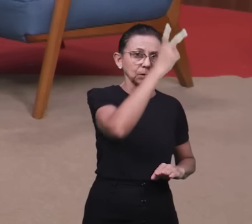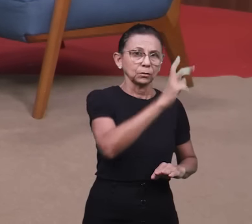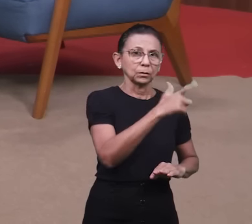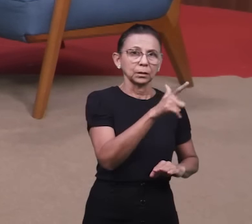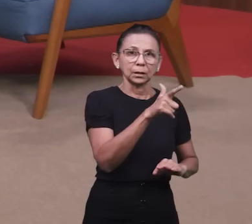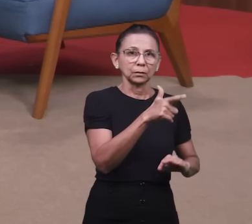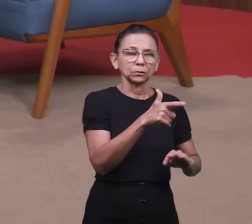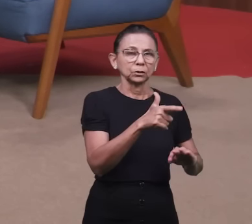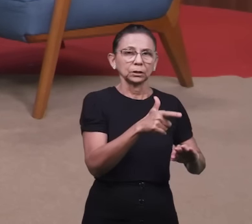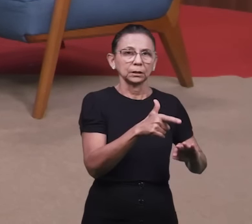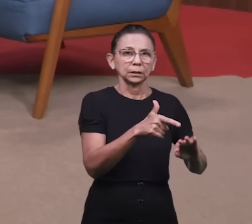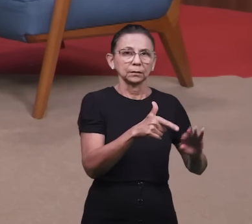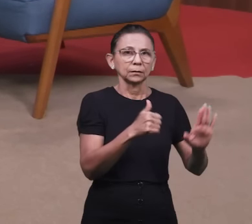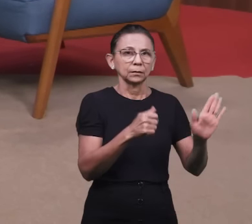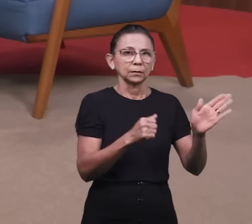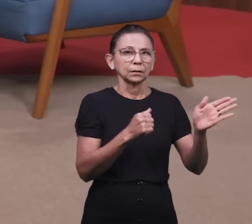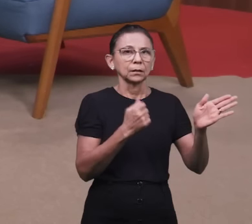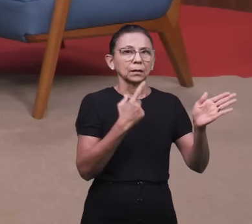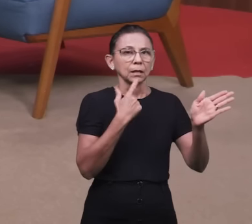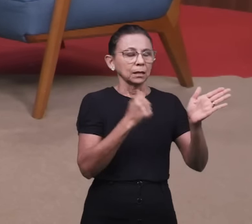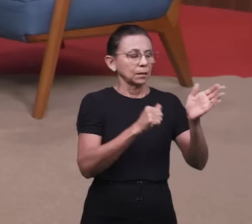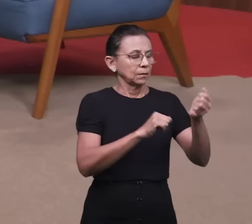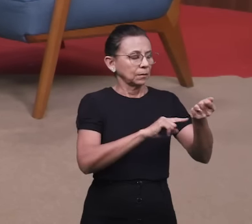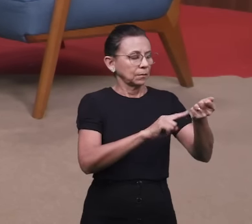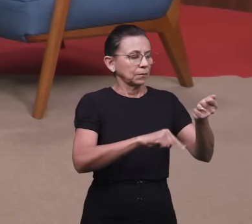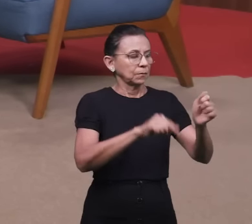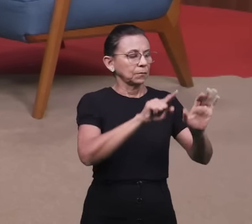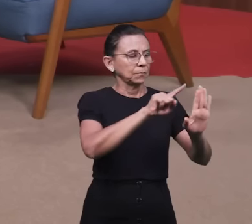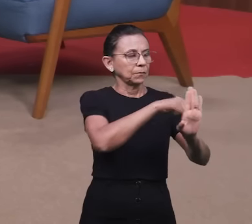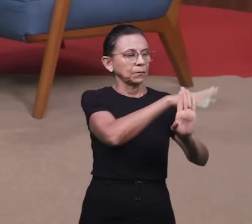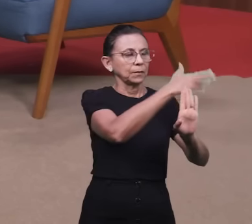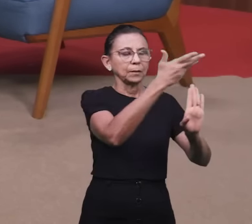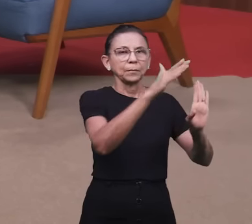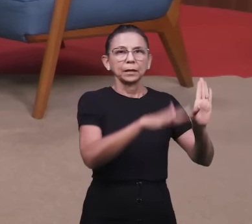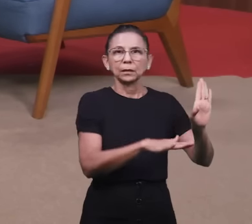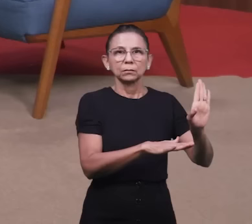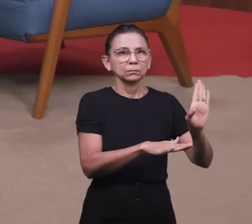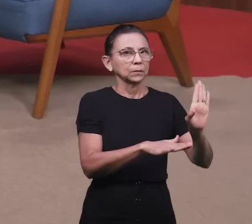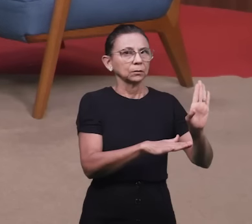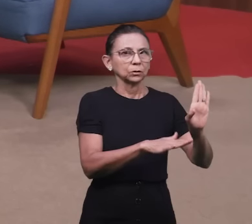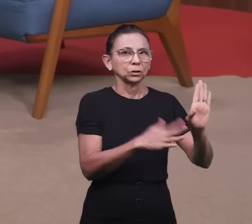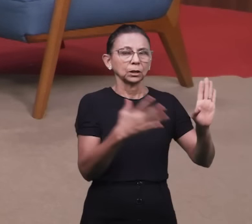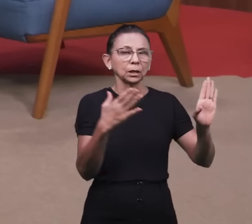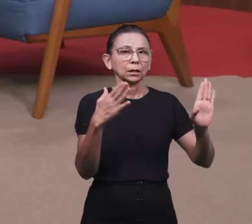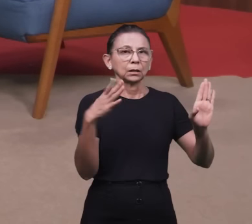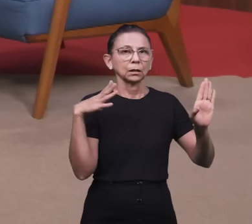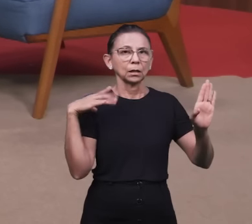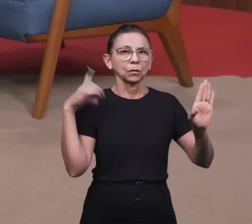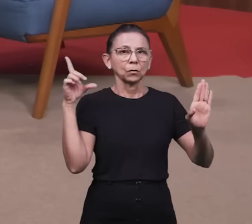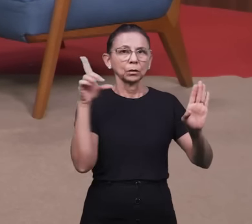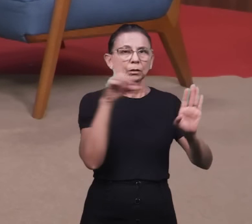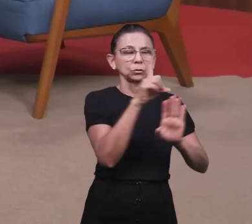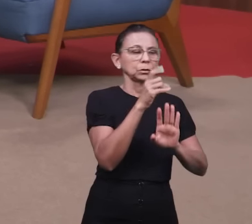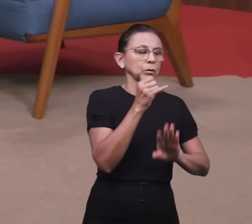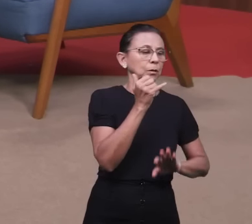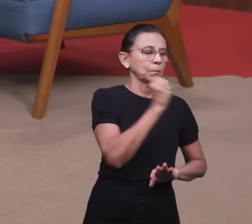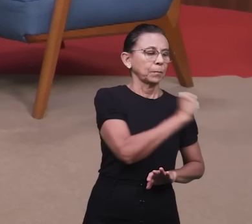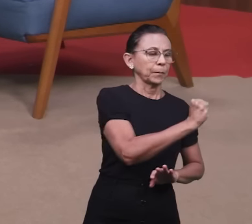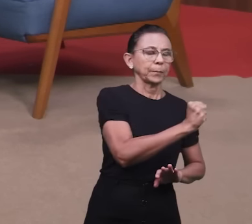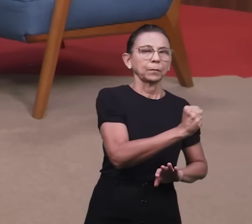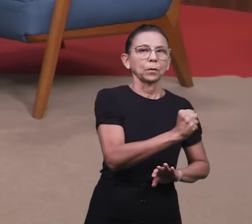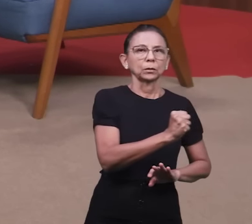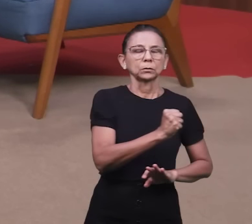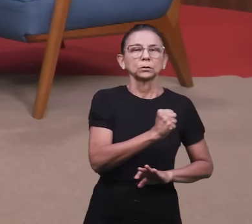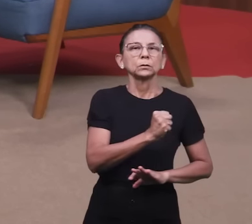pela direção pela Revelação pela orientação que o senhor e hoje também hoje do mesmo jeito nós